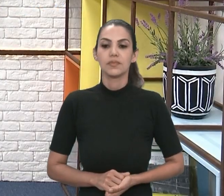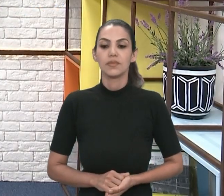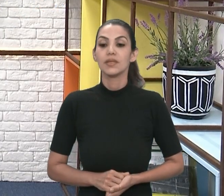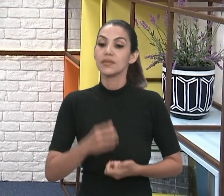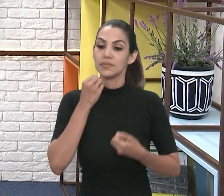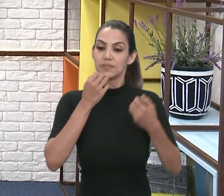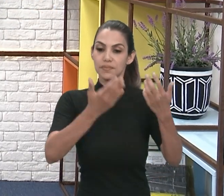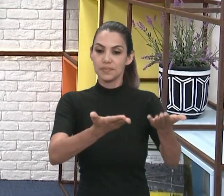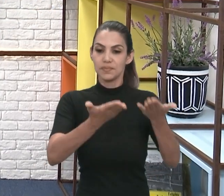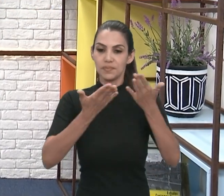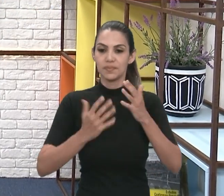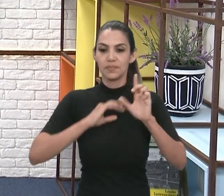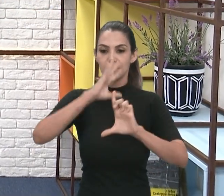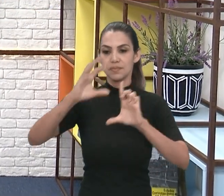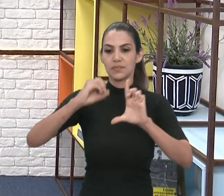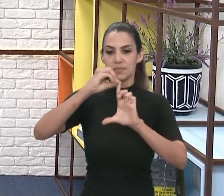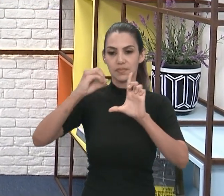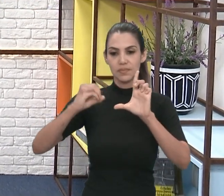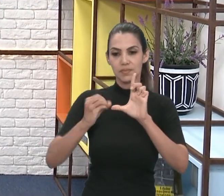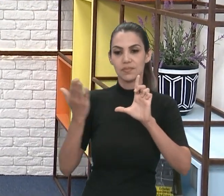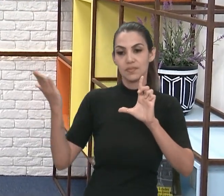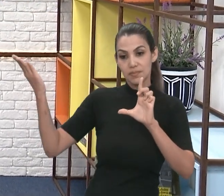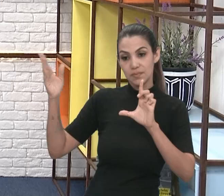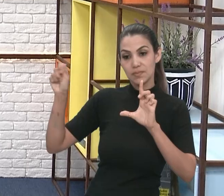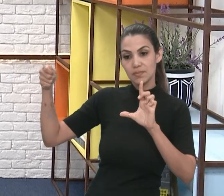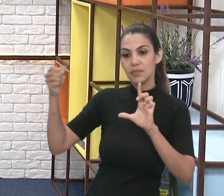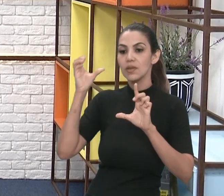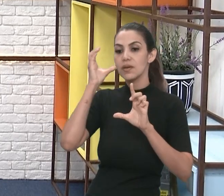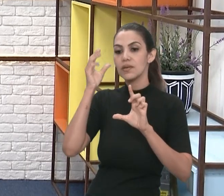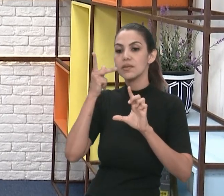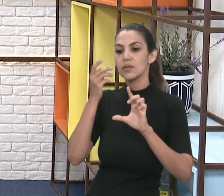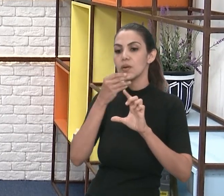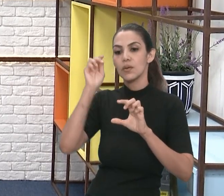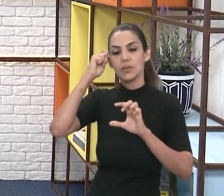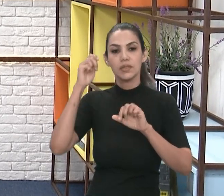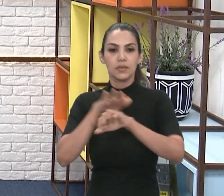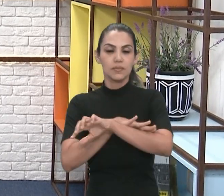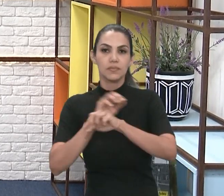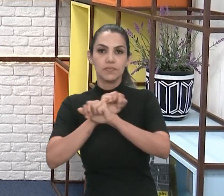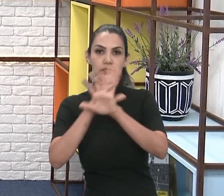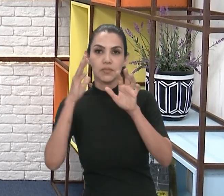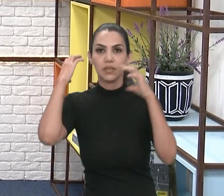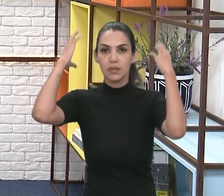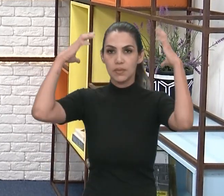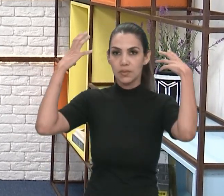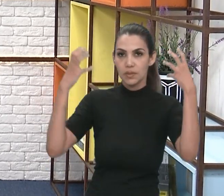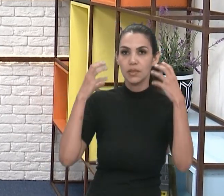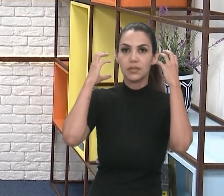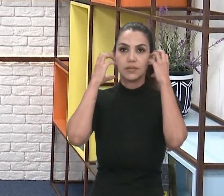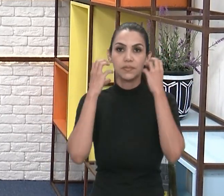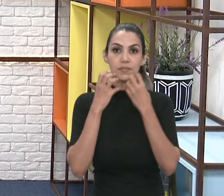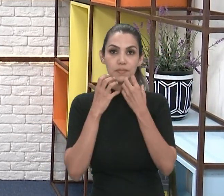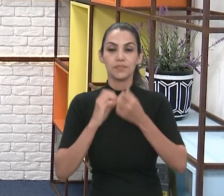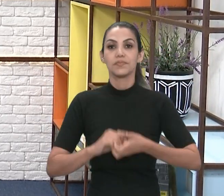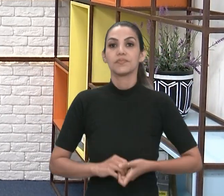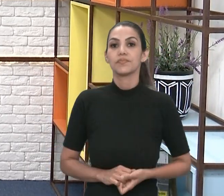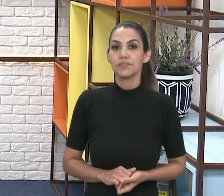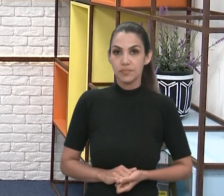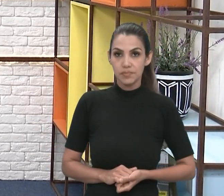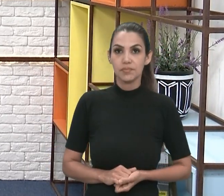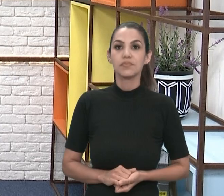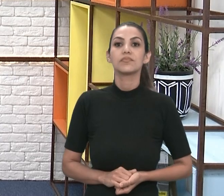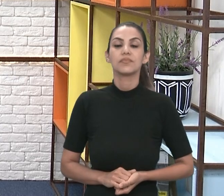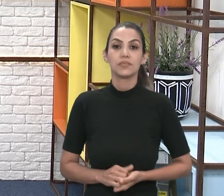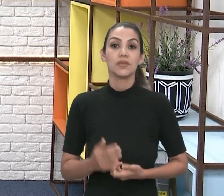Sejam muito bem-vindos ao Mundo UFG, eu sou Cássio Neves, um homem negro de pele clara, com cabelos cacheados e eu uso barba. Meu cabelo